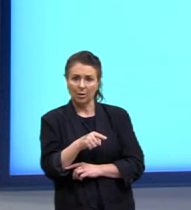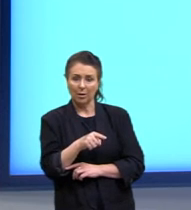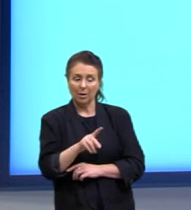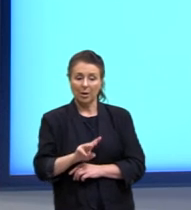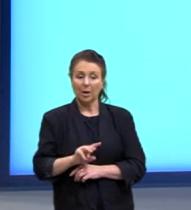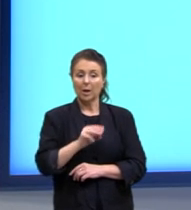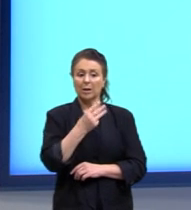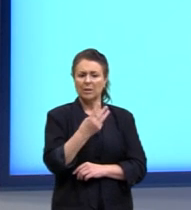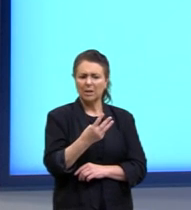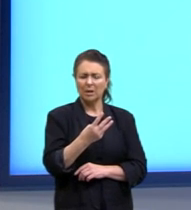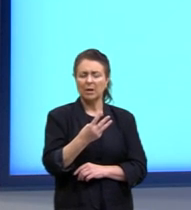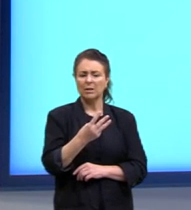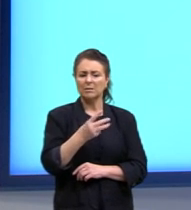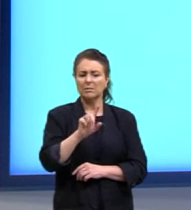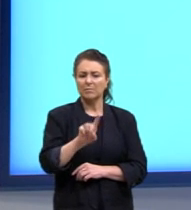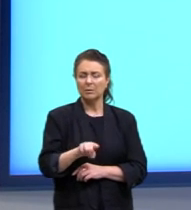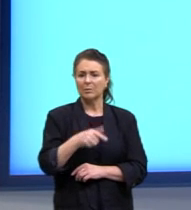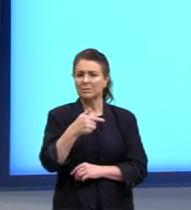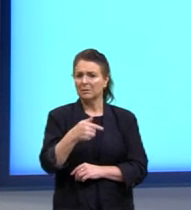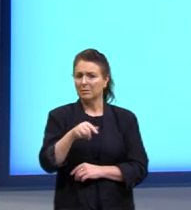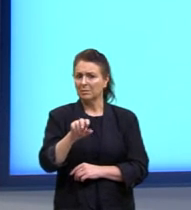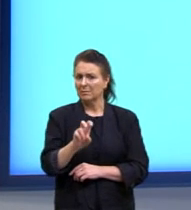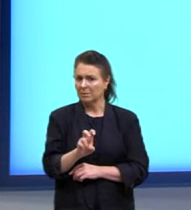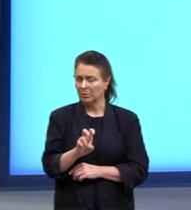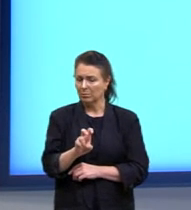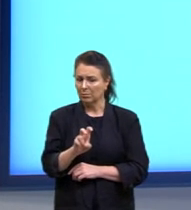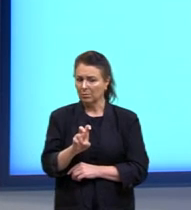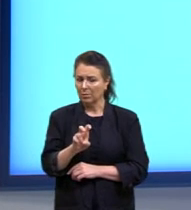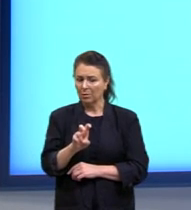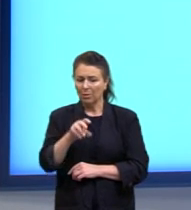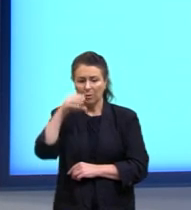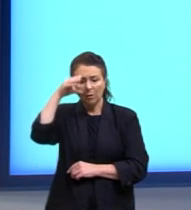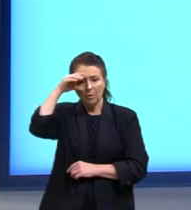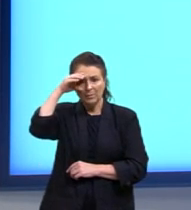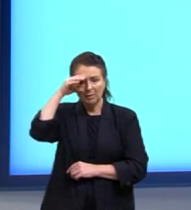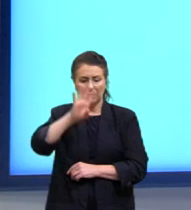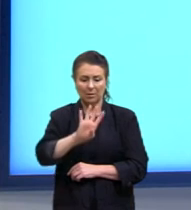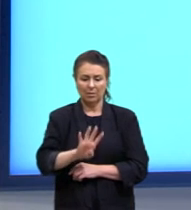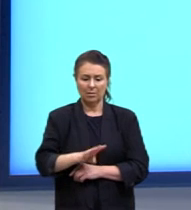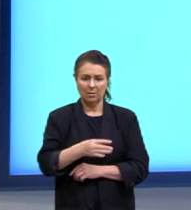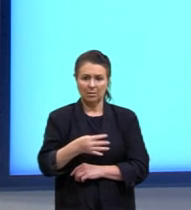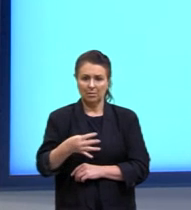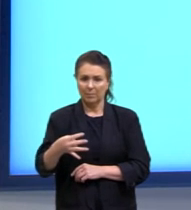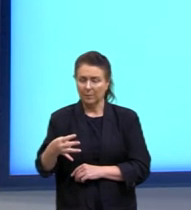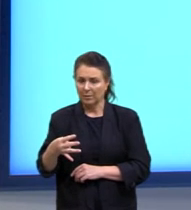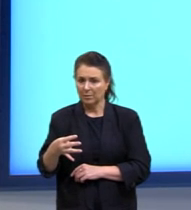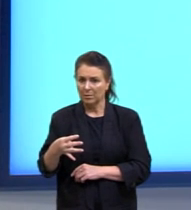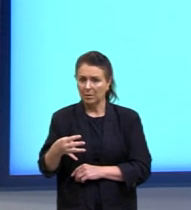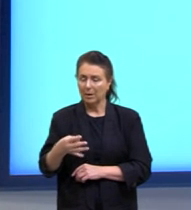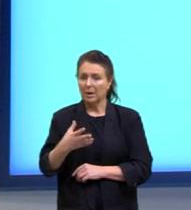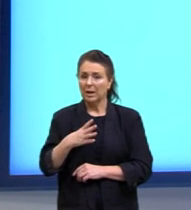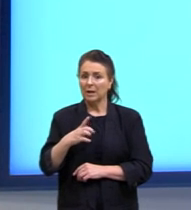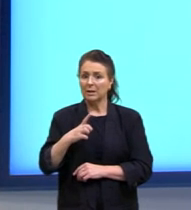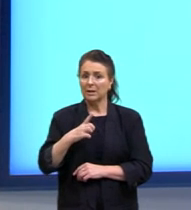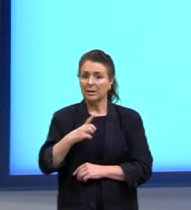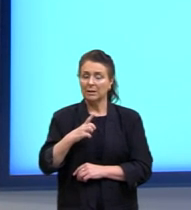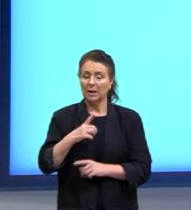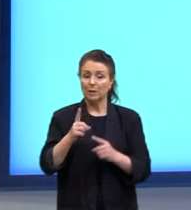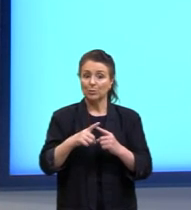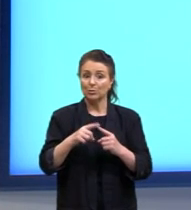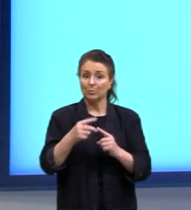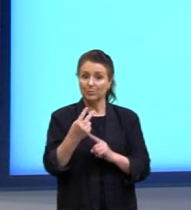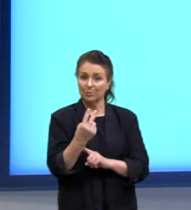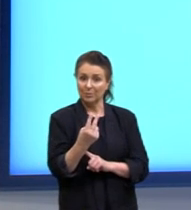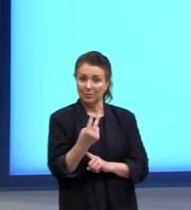de 3,75 se nós observarmos na tabela ele estaria na comissão do tipo 2